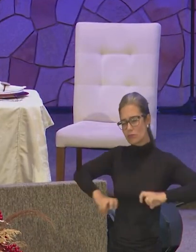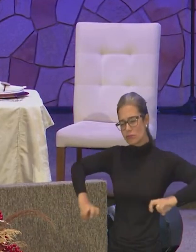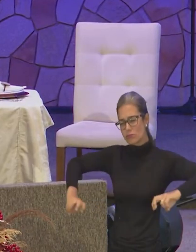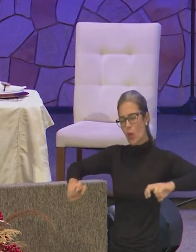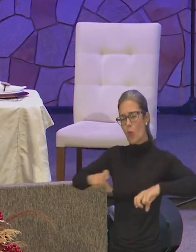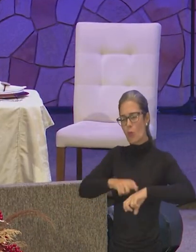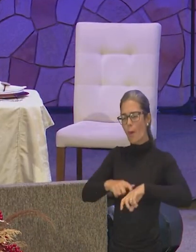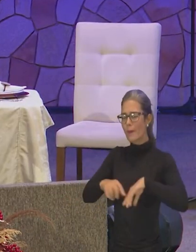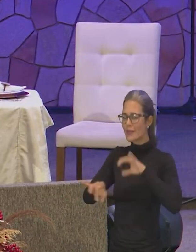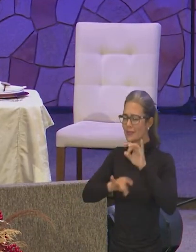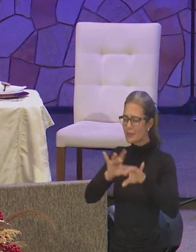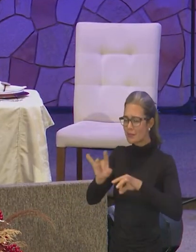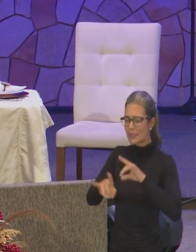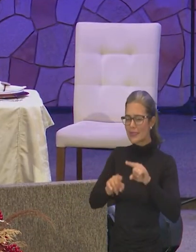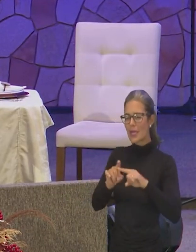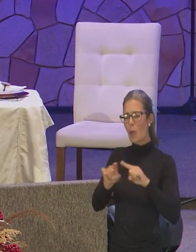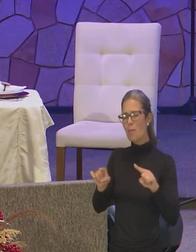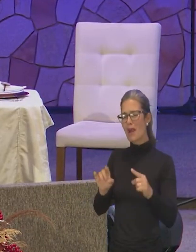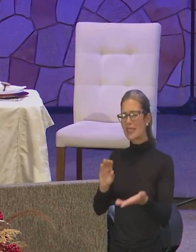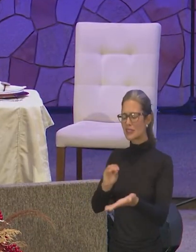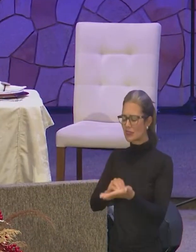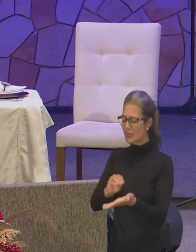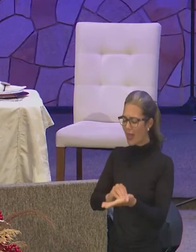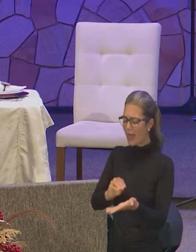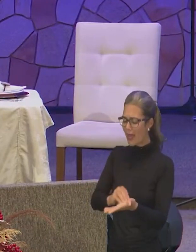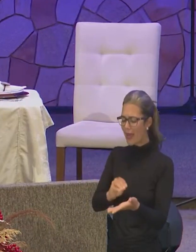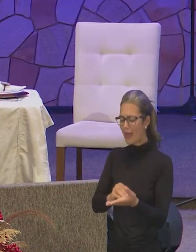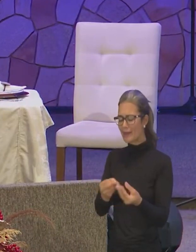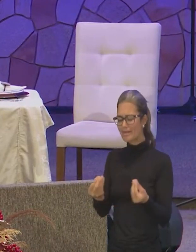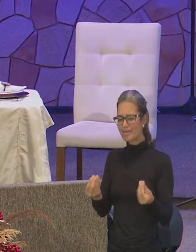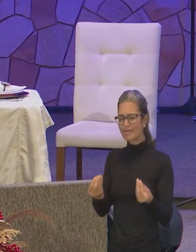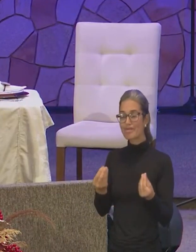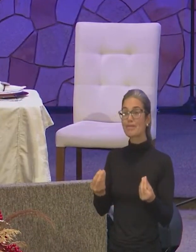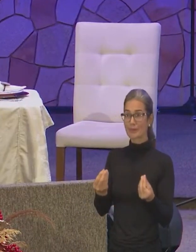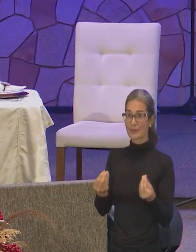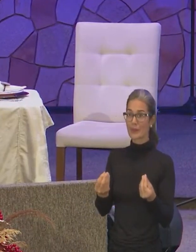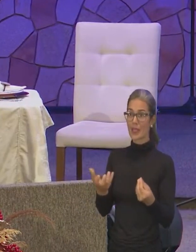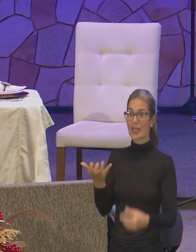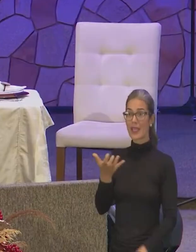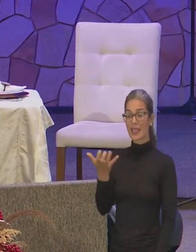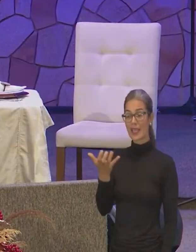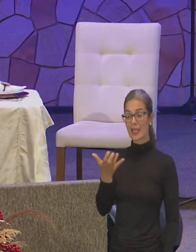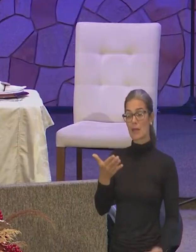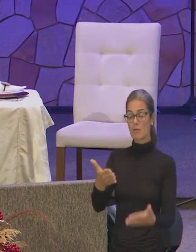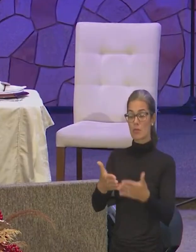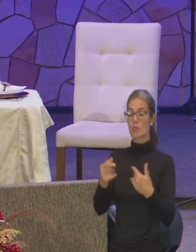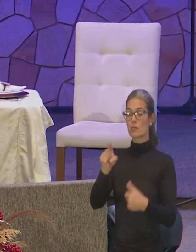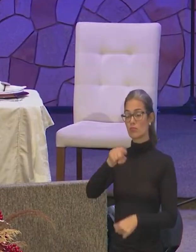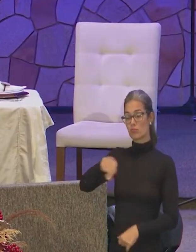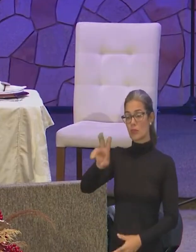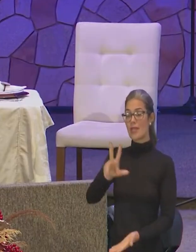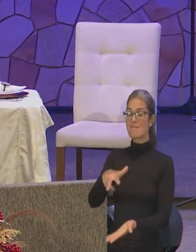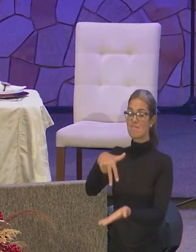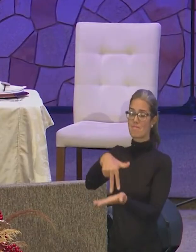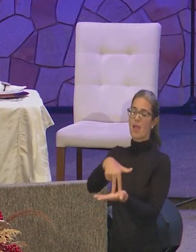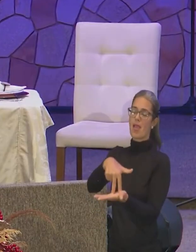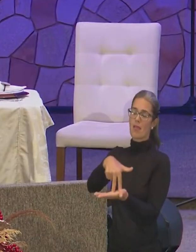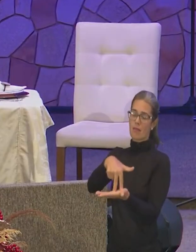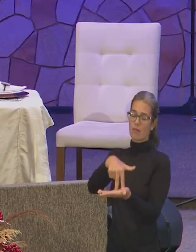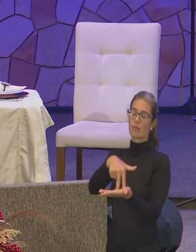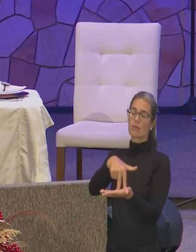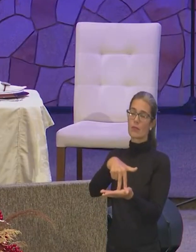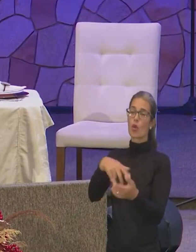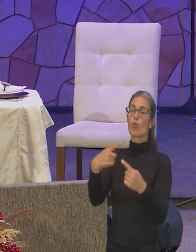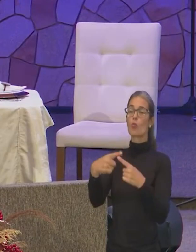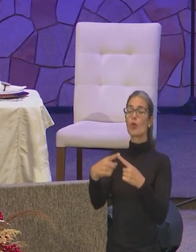que algo falta ao redor da sua mesa, queria te convidar a colocar de pé, a se colocar de pé, porque eu